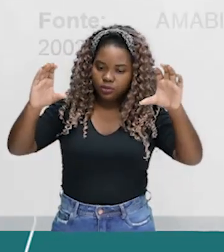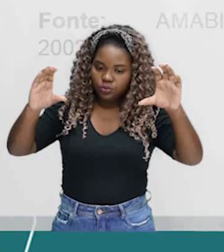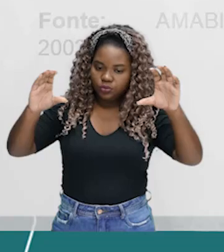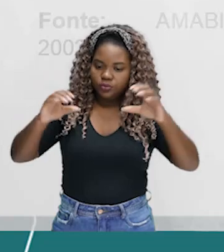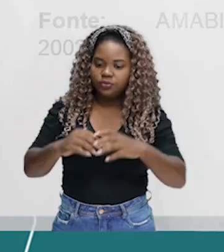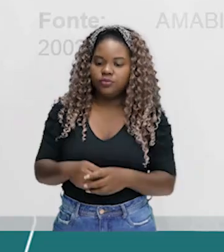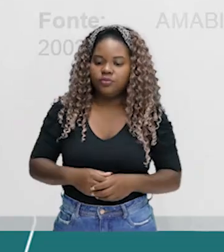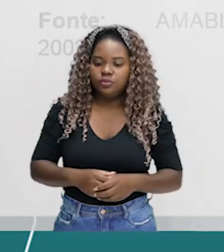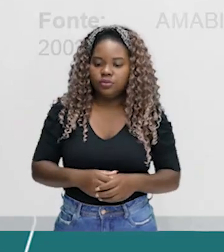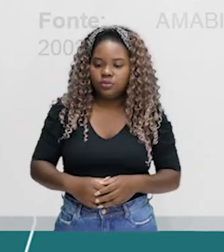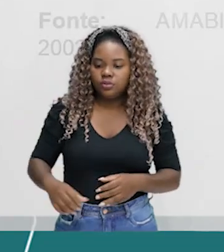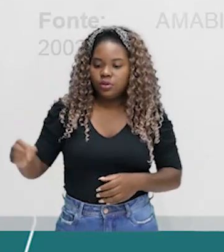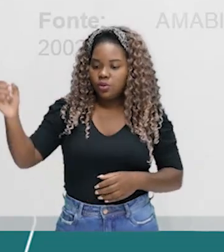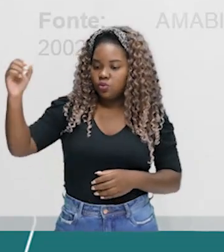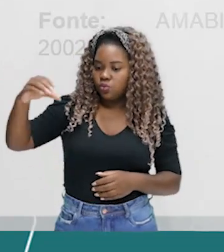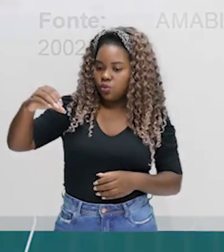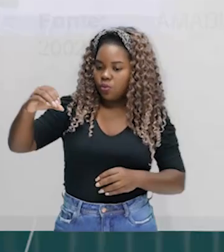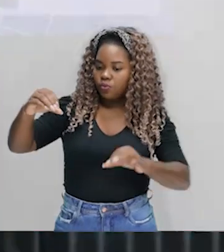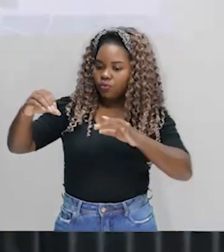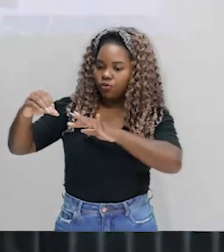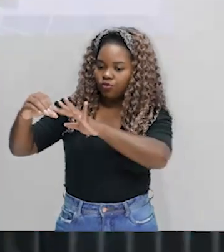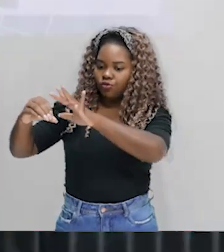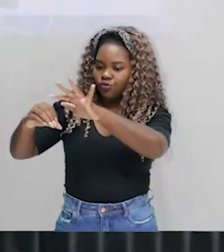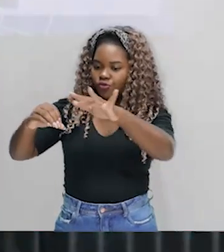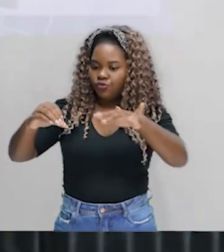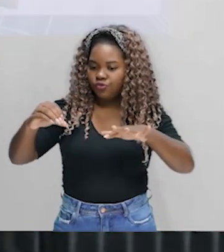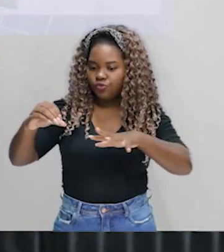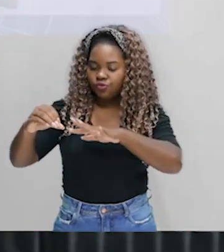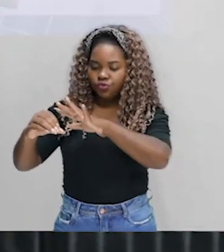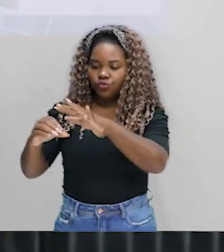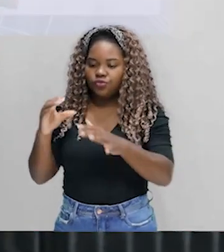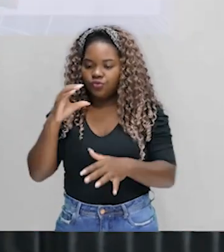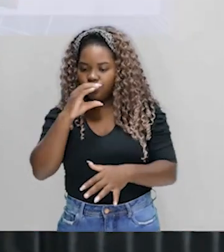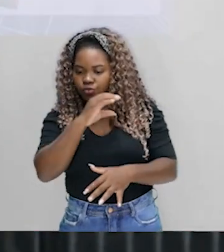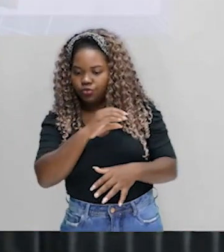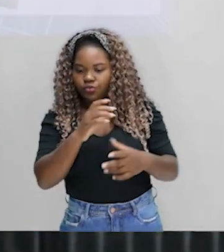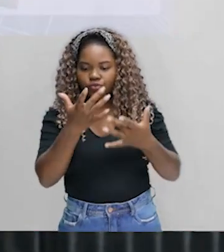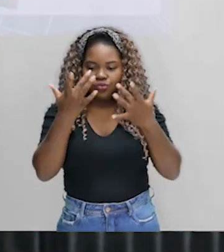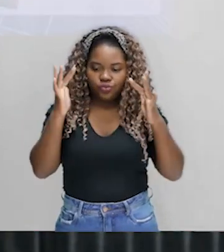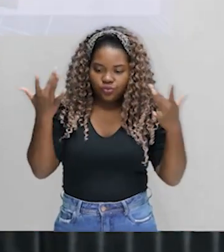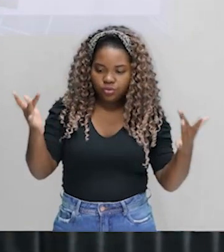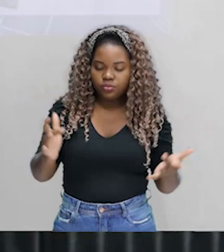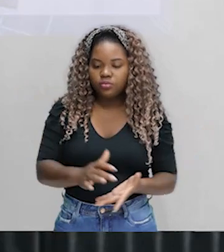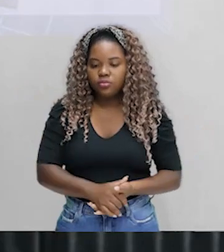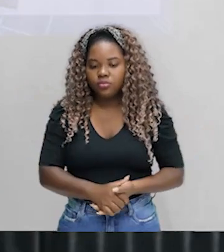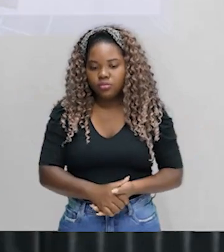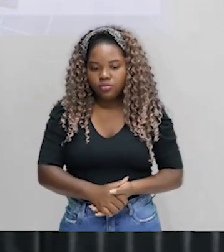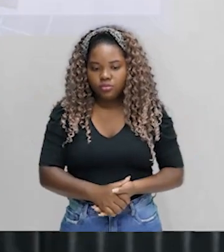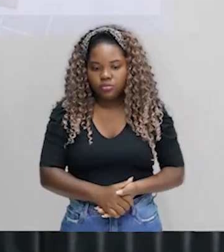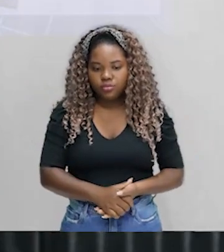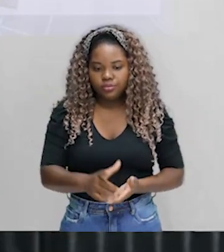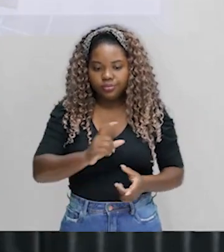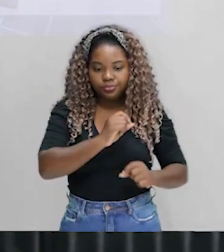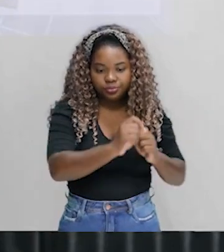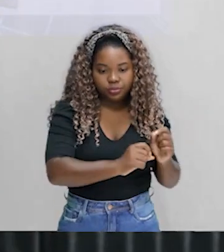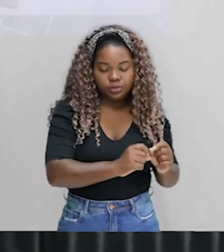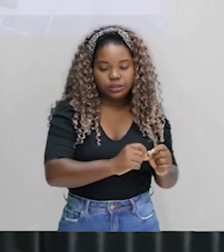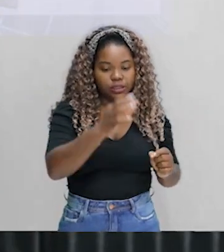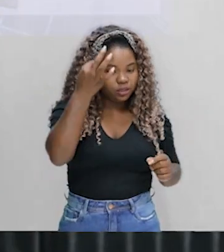torno de um caroço compacto, quente e brilhante. E aí, ó, antes, aqui, ó, o Big